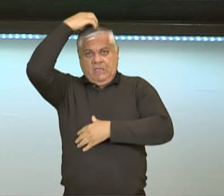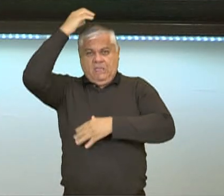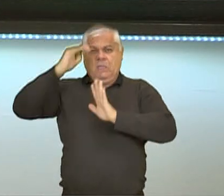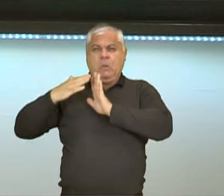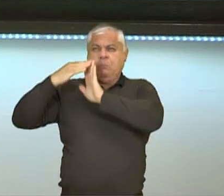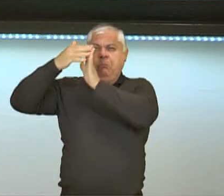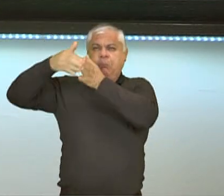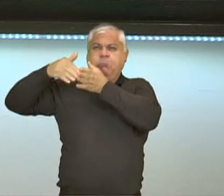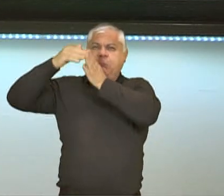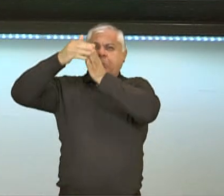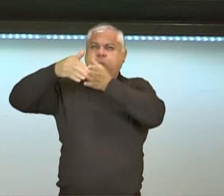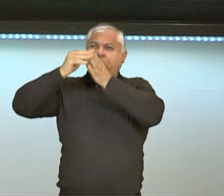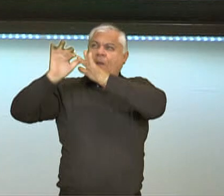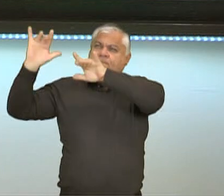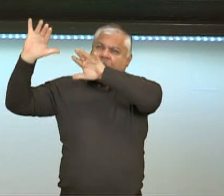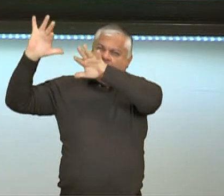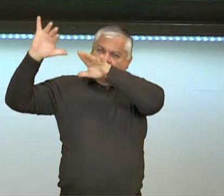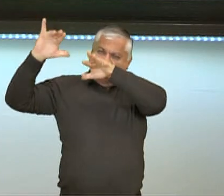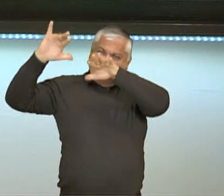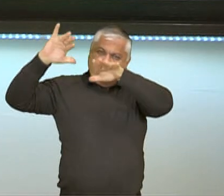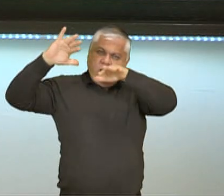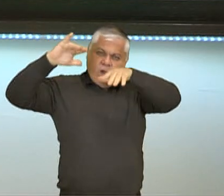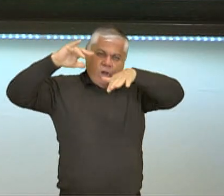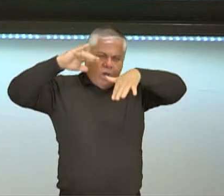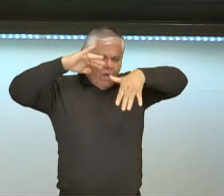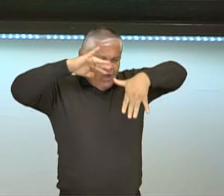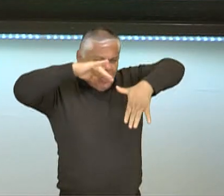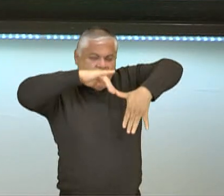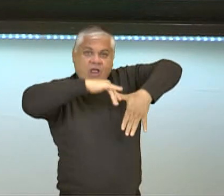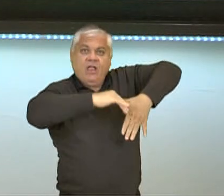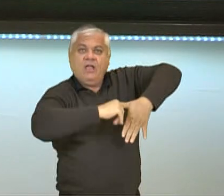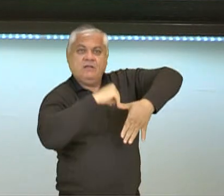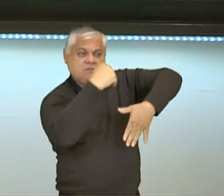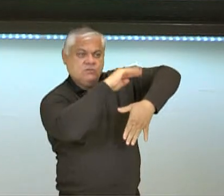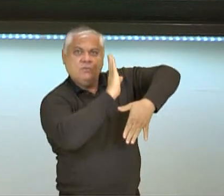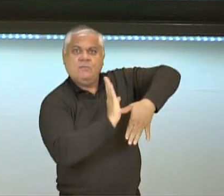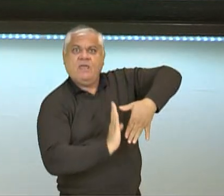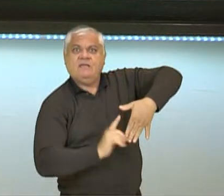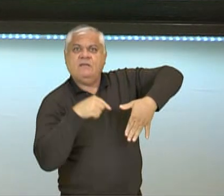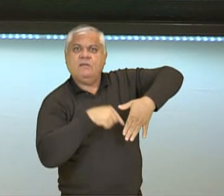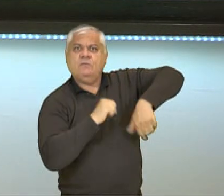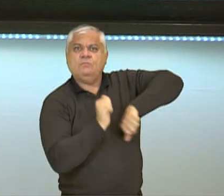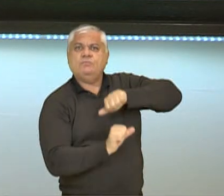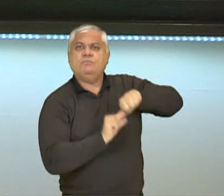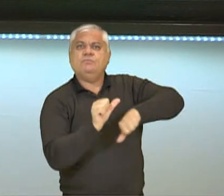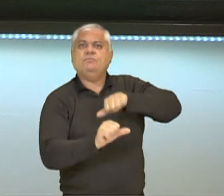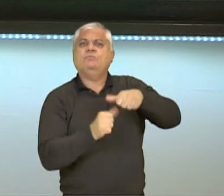portuguesa vai transformar os costumes daquela sociedade?